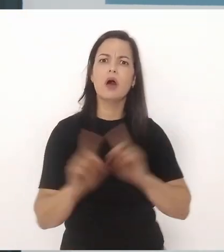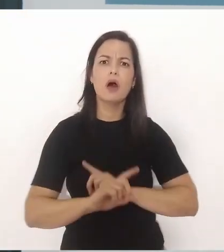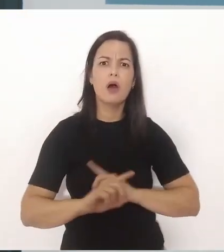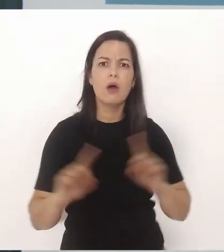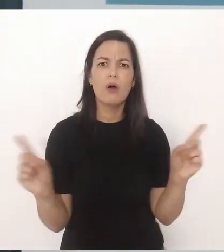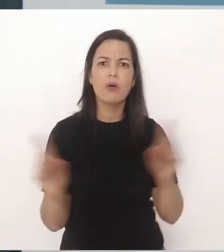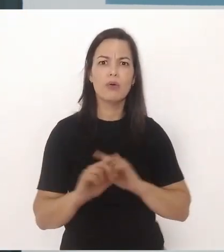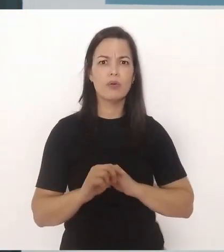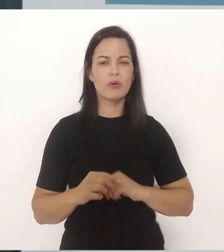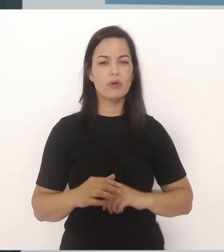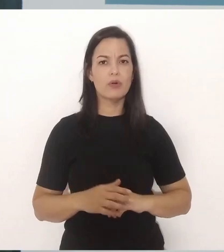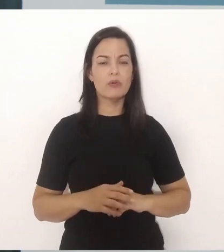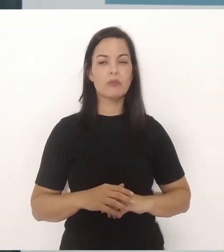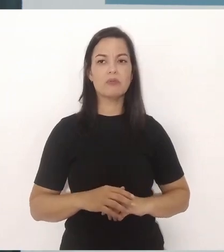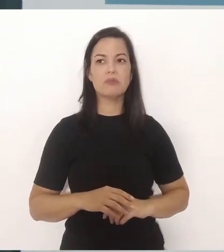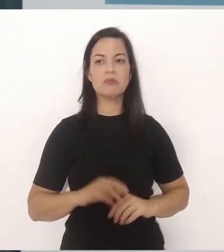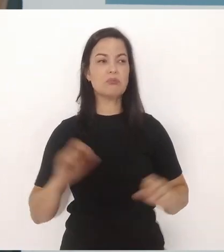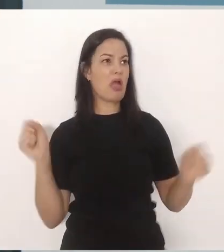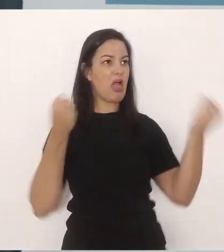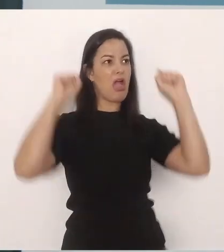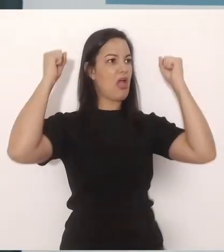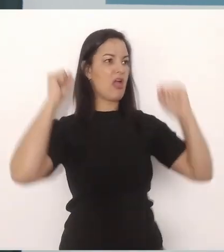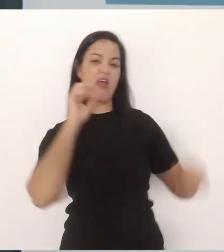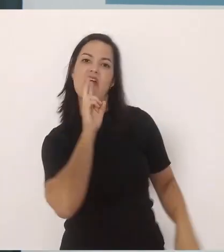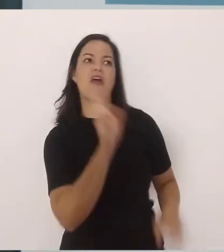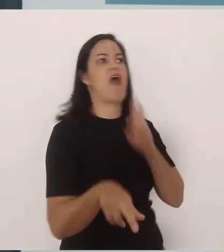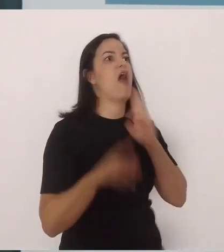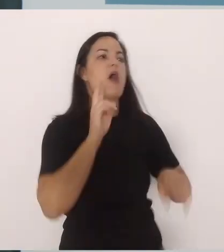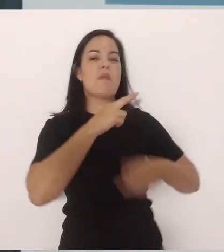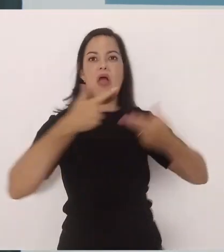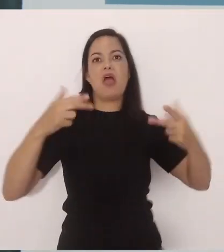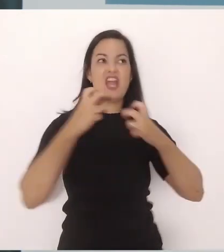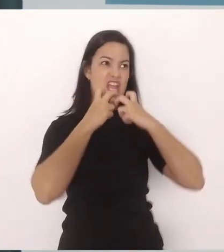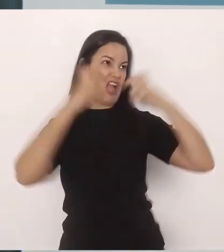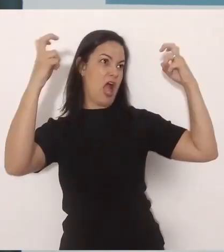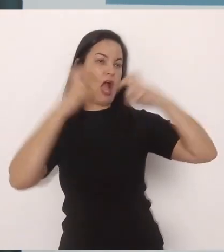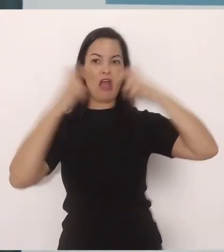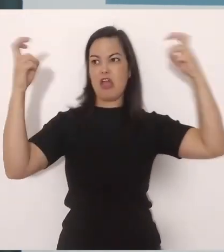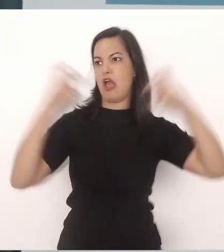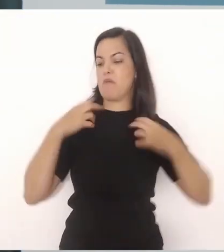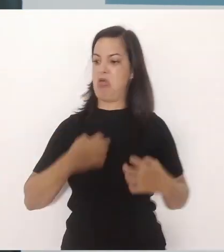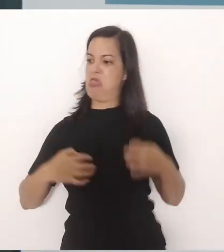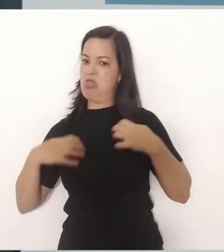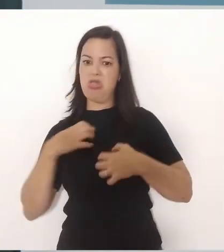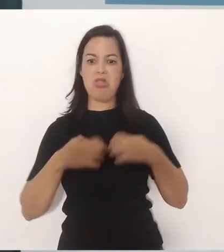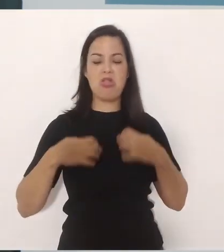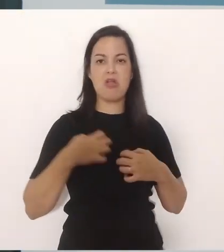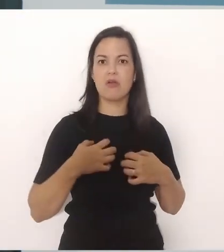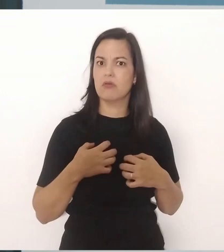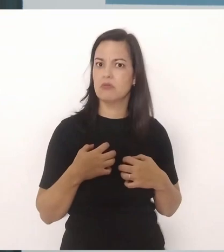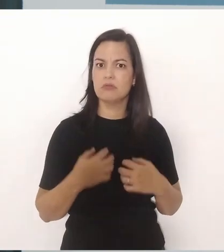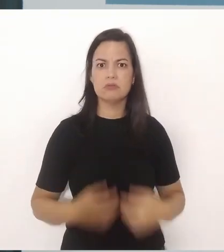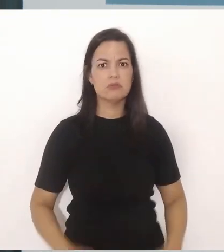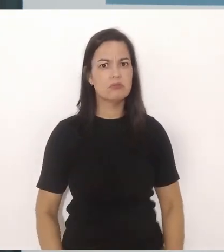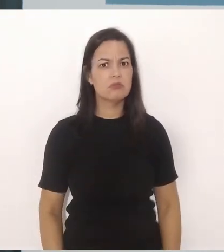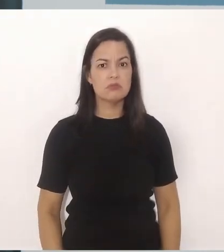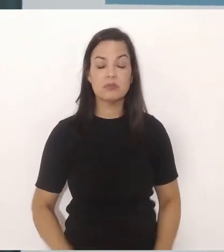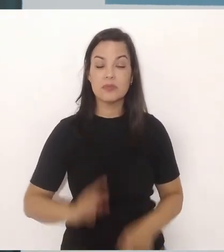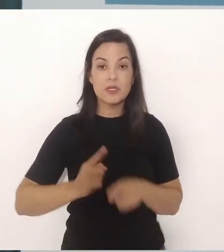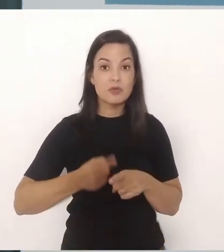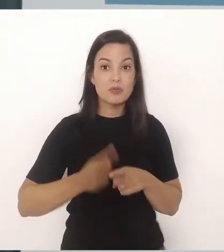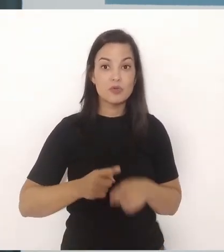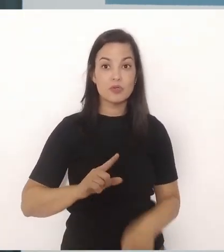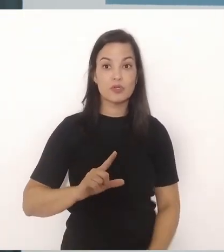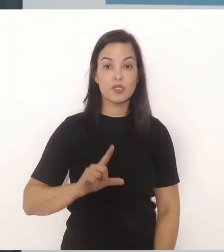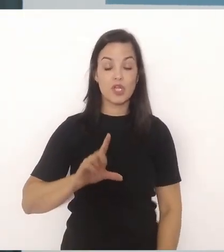dando piti, você não sai por aí todo nervosinho, você não sai por aí todo amargurado, porque a